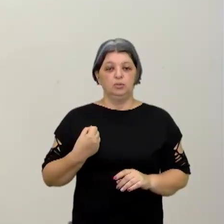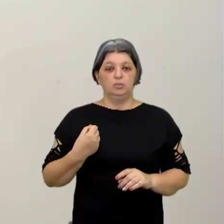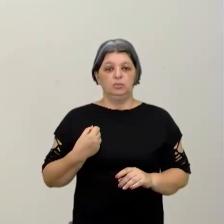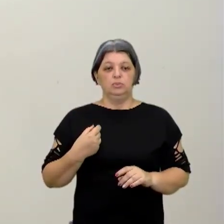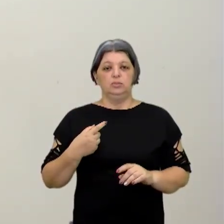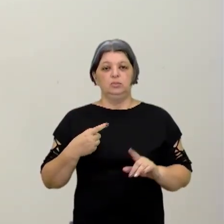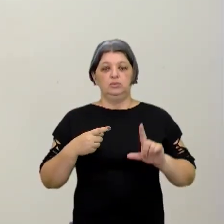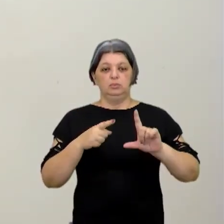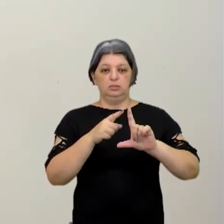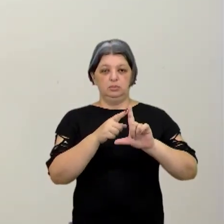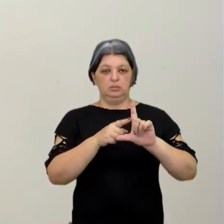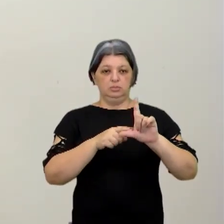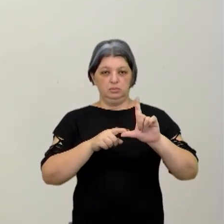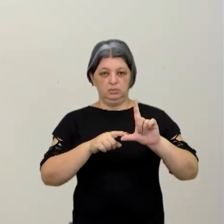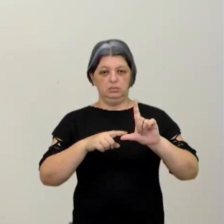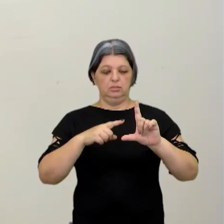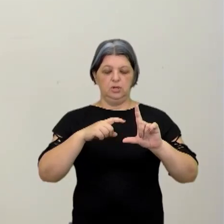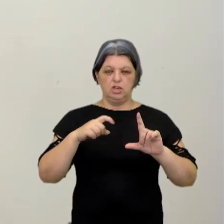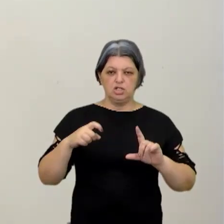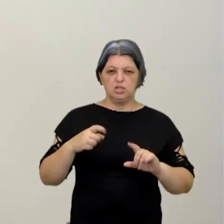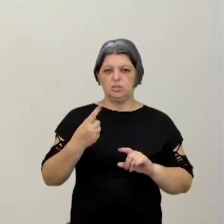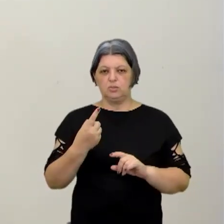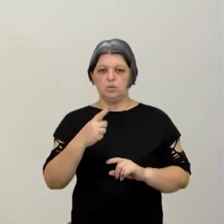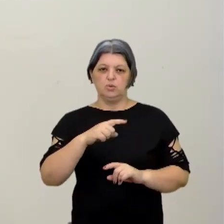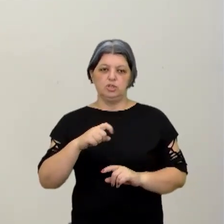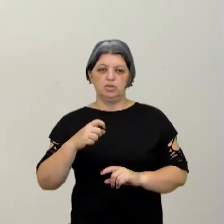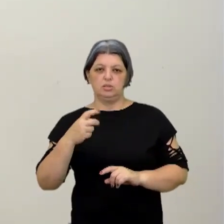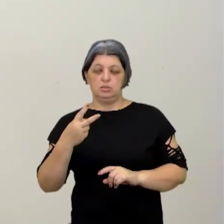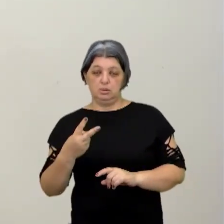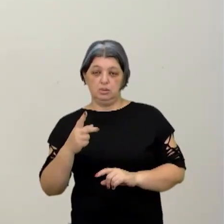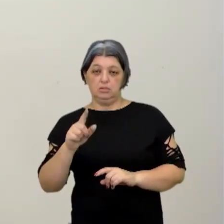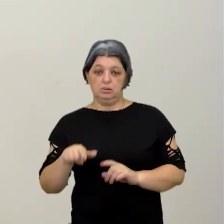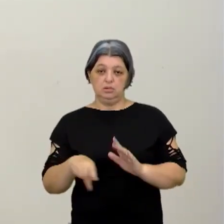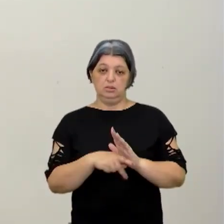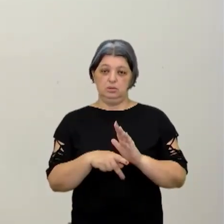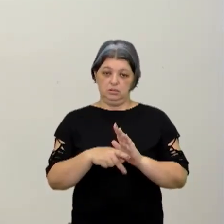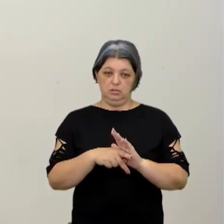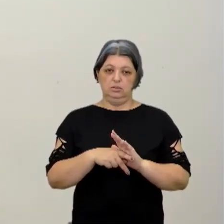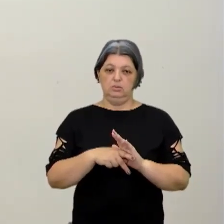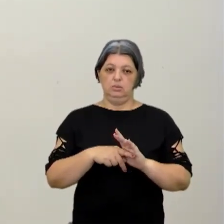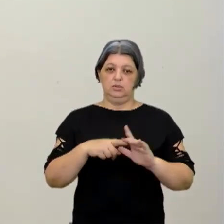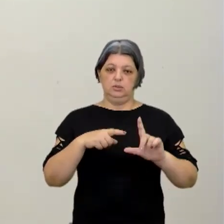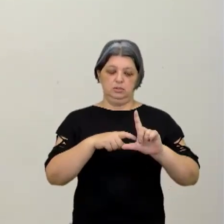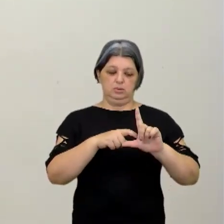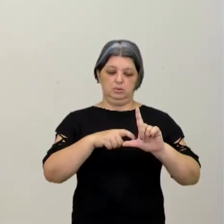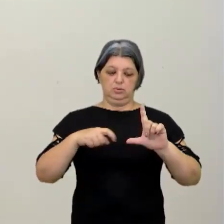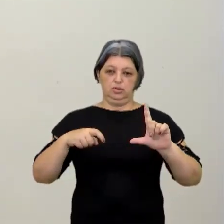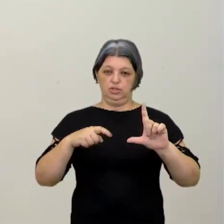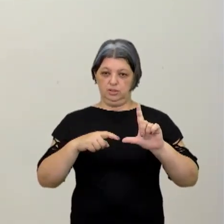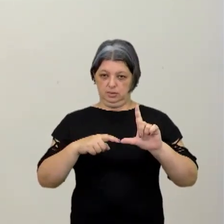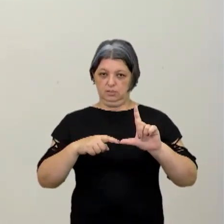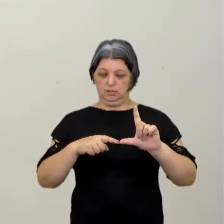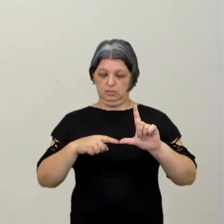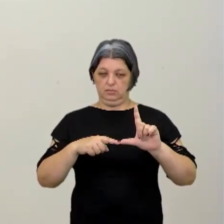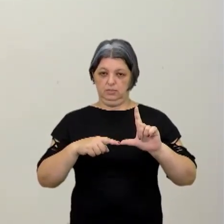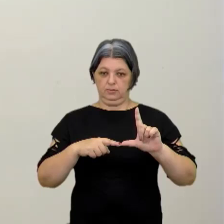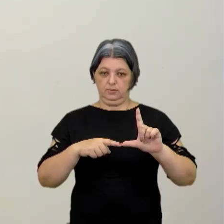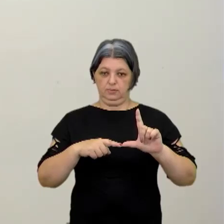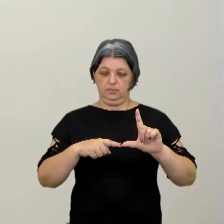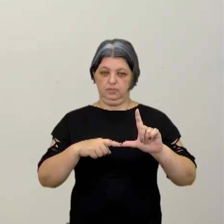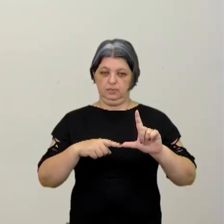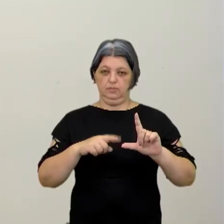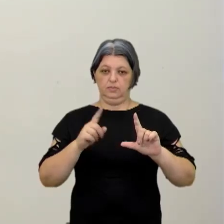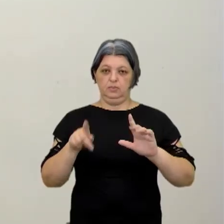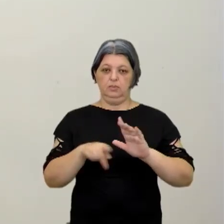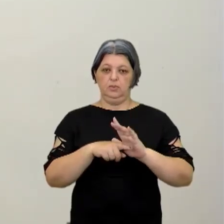achou e ao x e x é x 1 x 2 São pontos que ficam em cima do eixo X não se esqueçam né como a